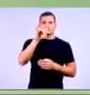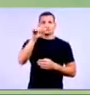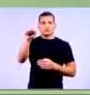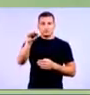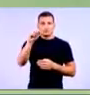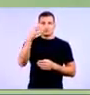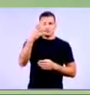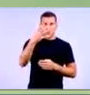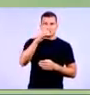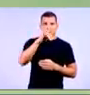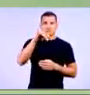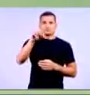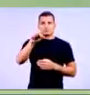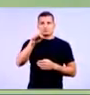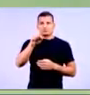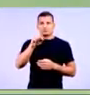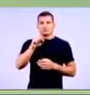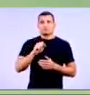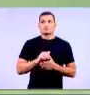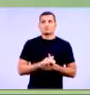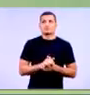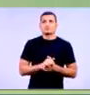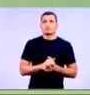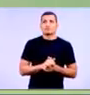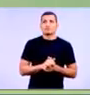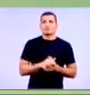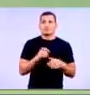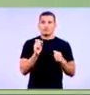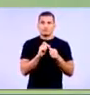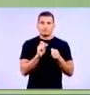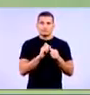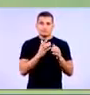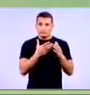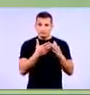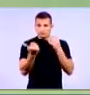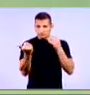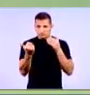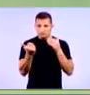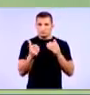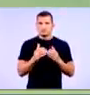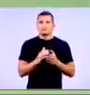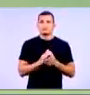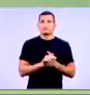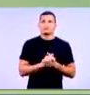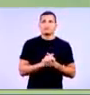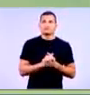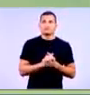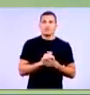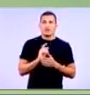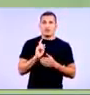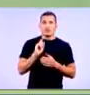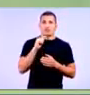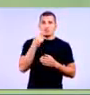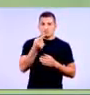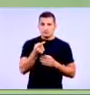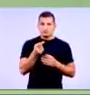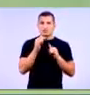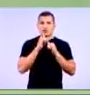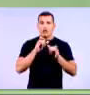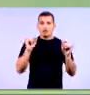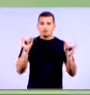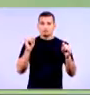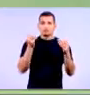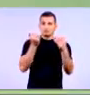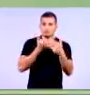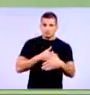4 dias úteis para fazer essa solicitação, né, depois da divulgação da avaliação.